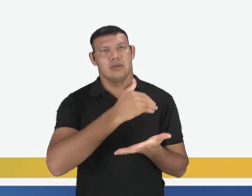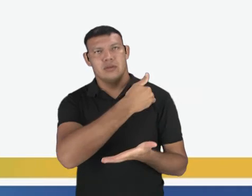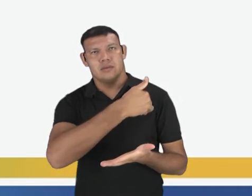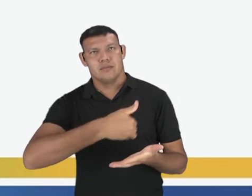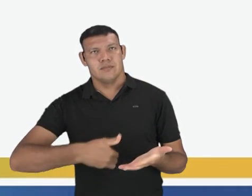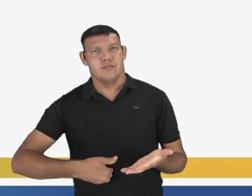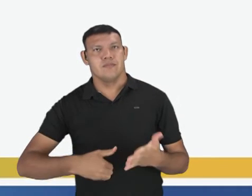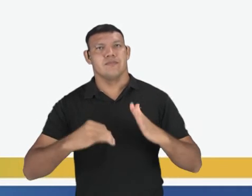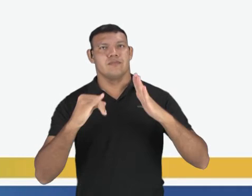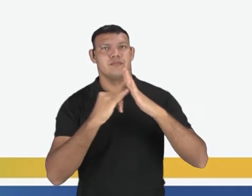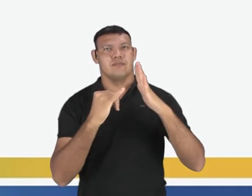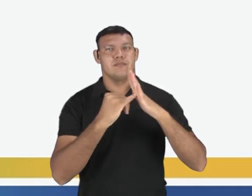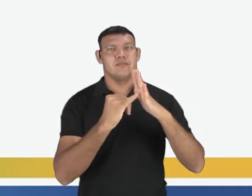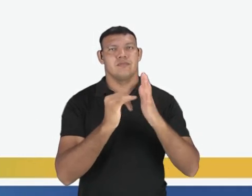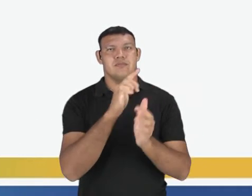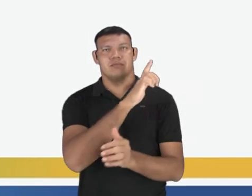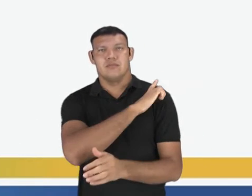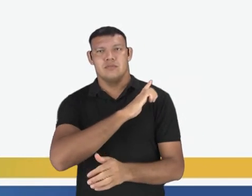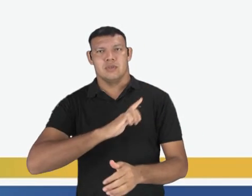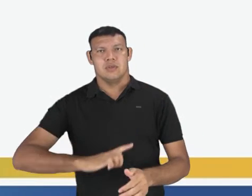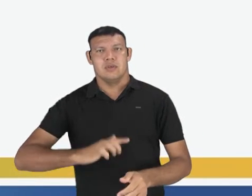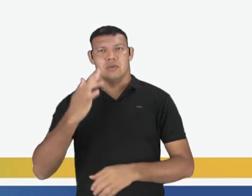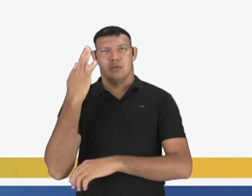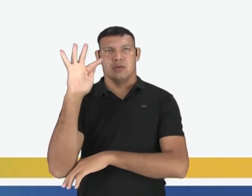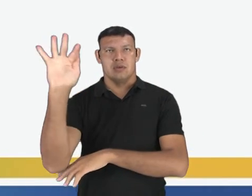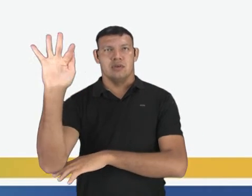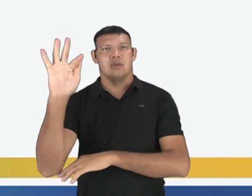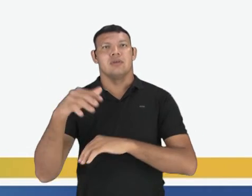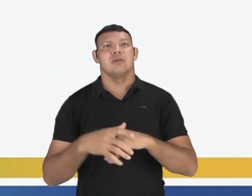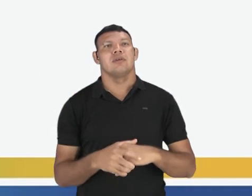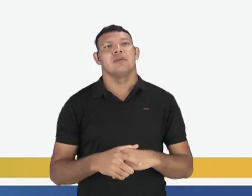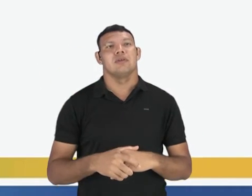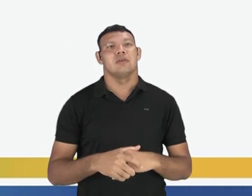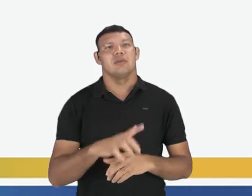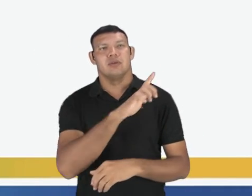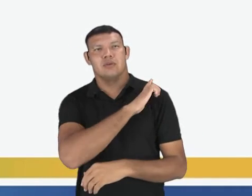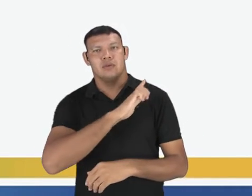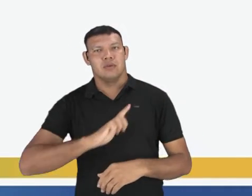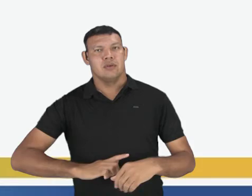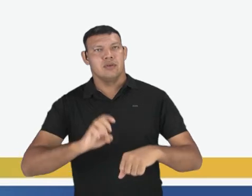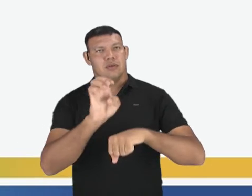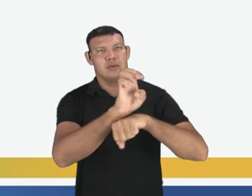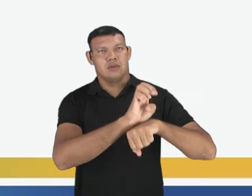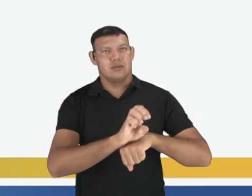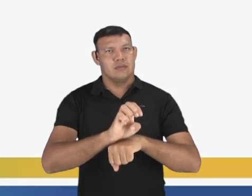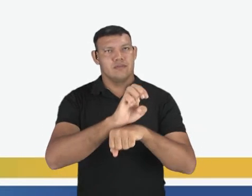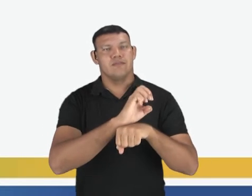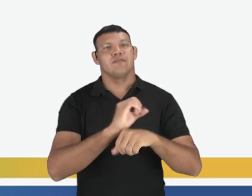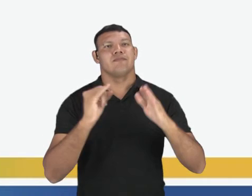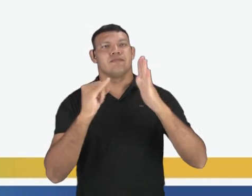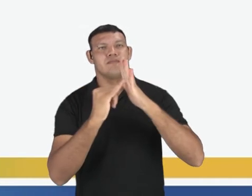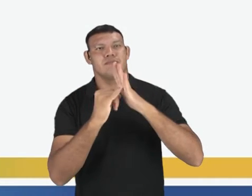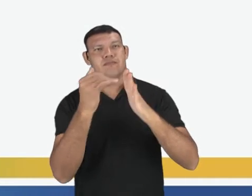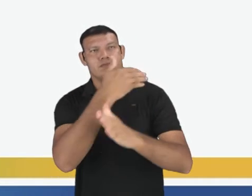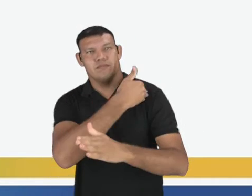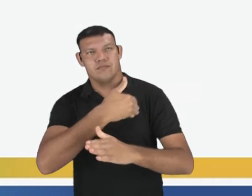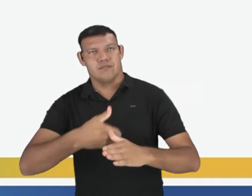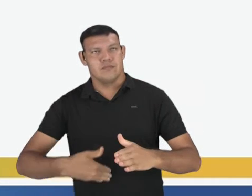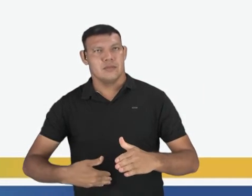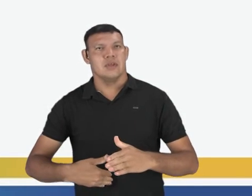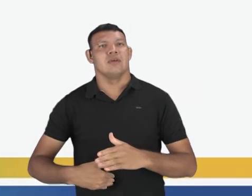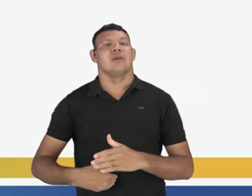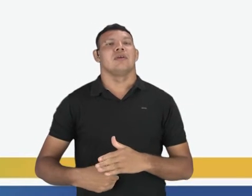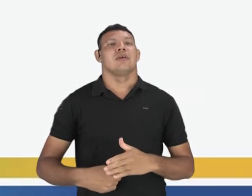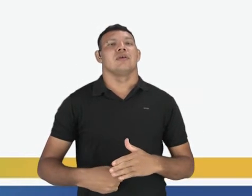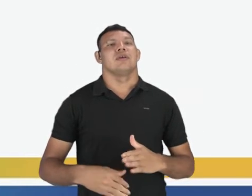As instituições do governo federal, os governos estaduais, os órgãos públicos, as agências reguladoras,